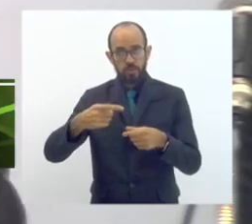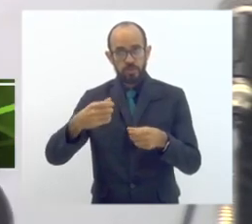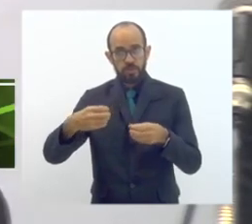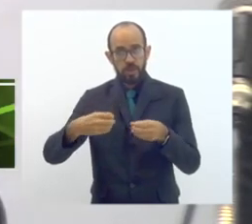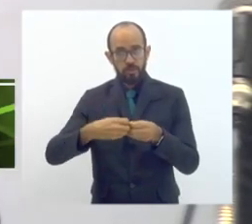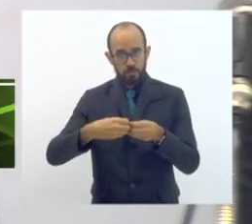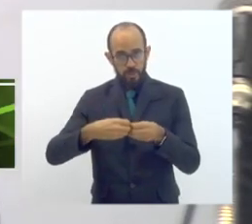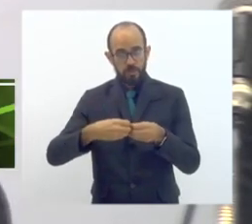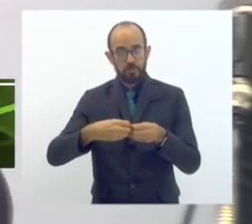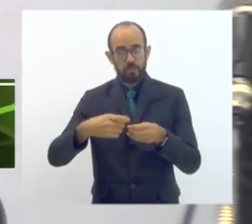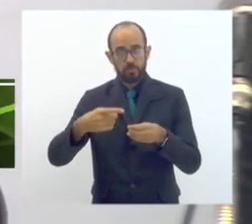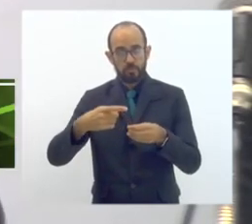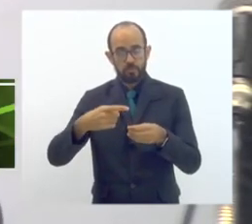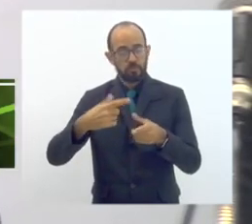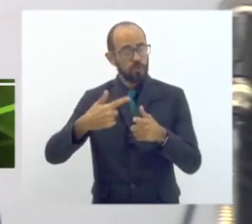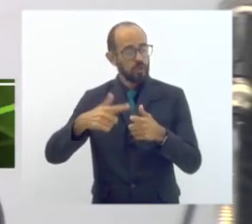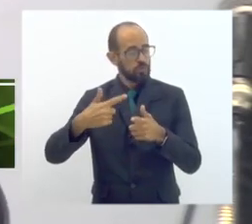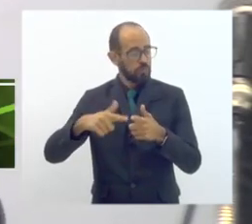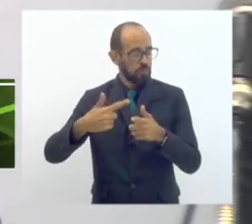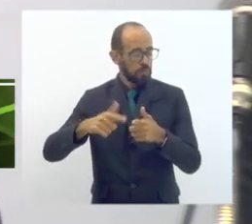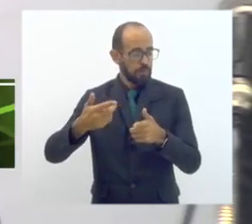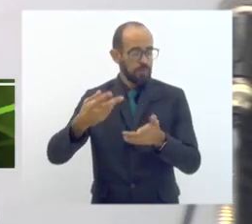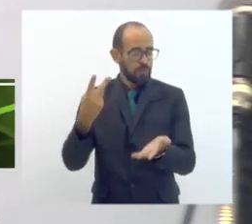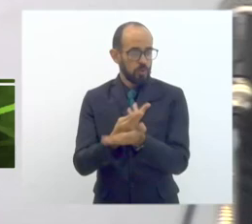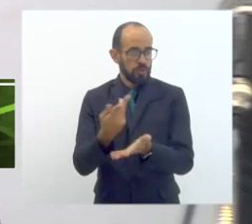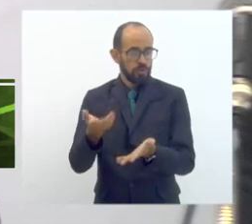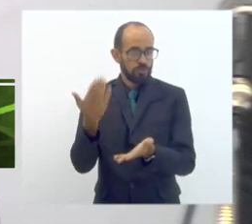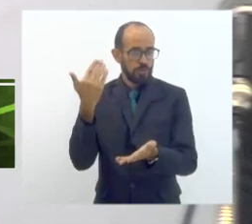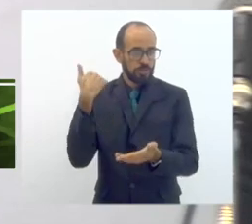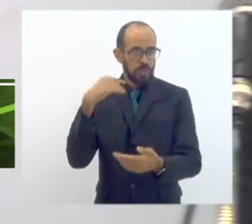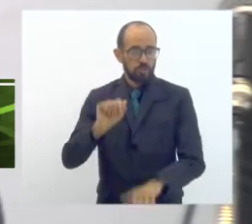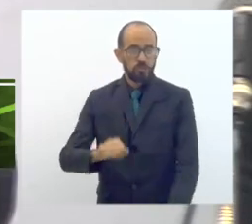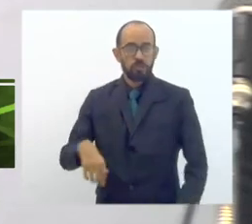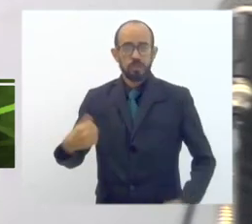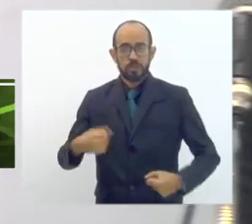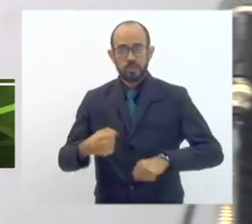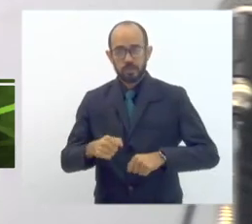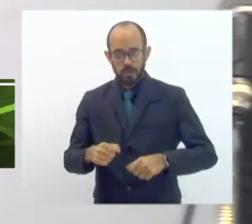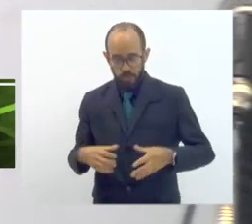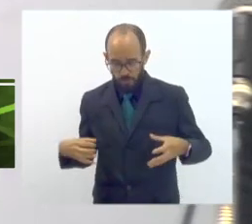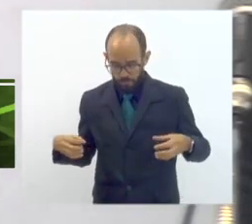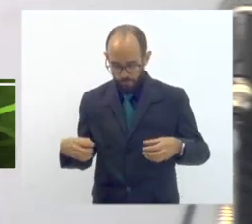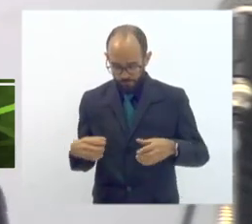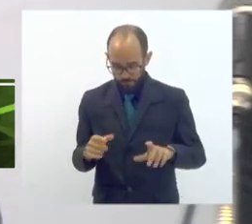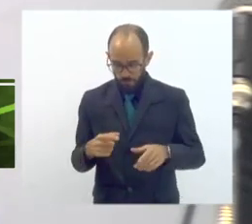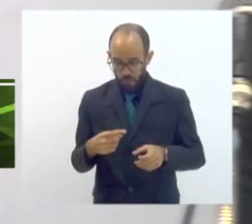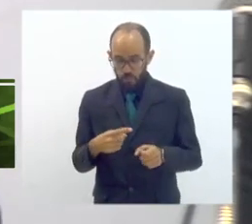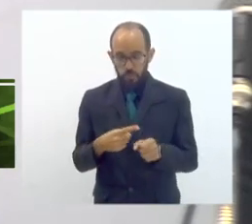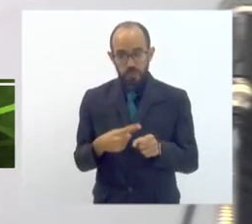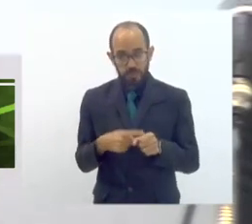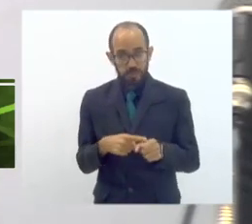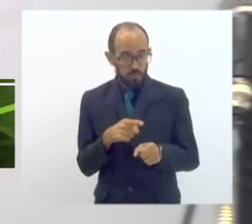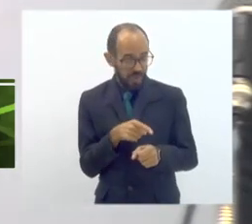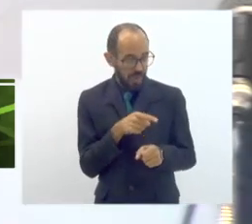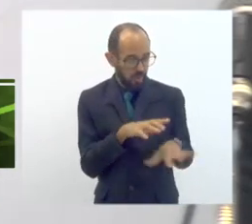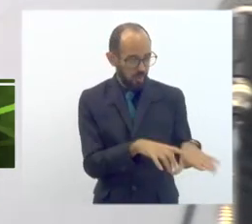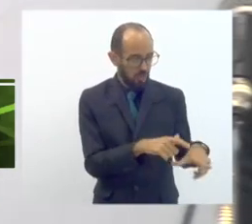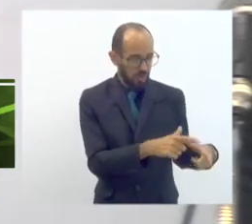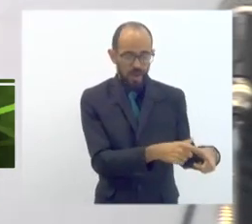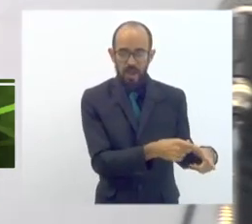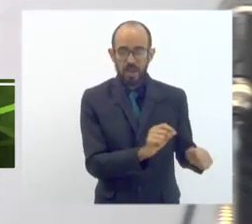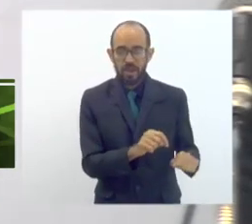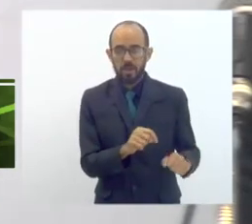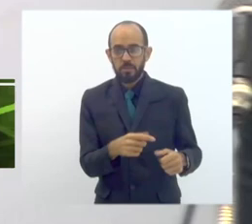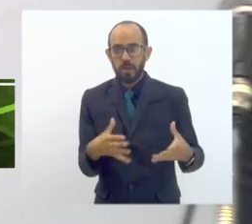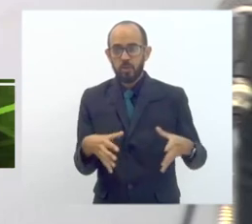processo que a gente estava passando, era necessário aproximar do povo, o conjunto, e aí o município é o lugar para isso, o conjunto de decisões acerca